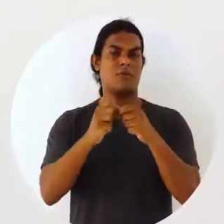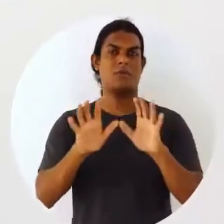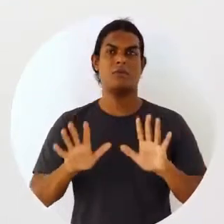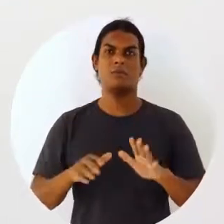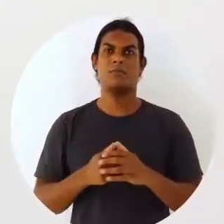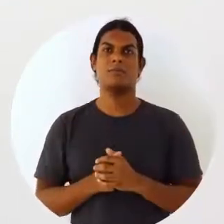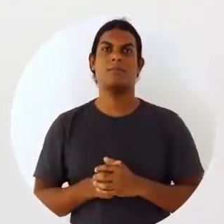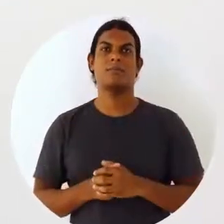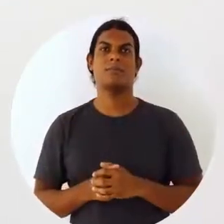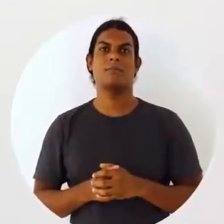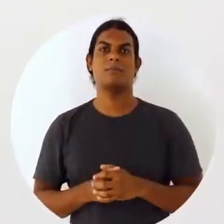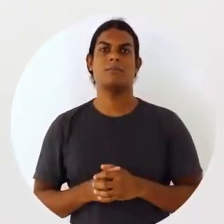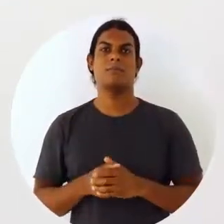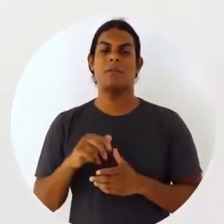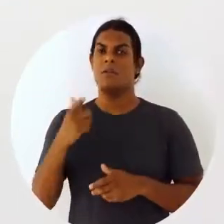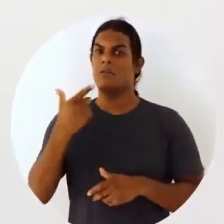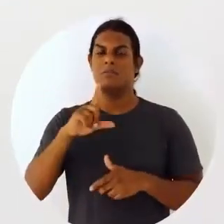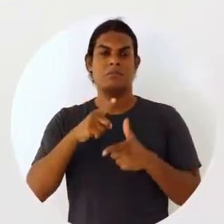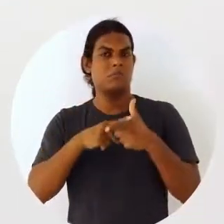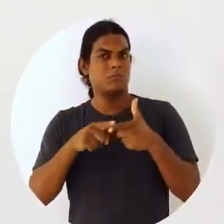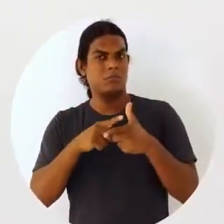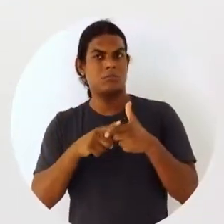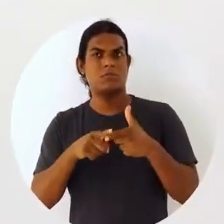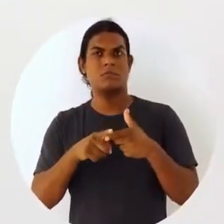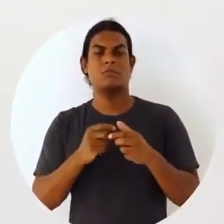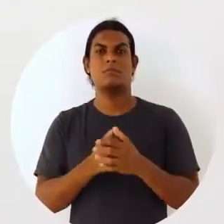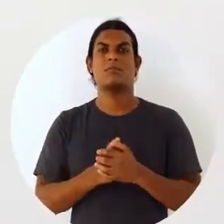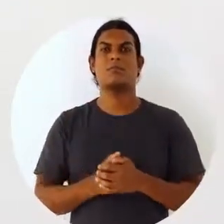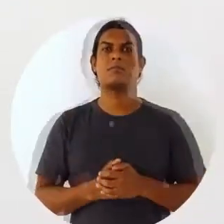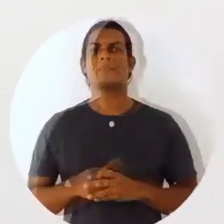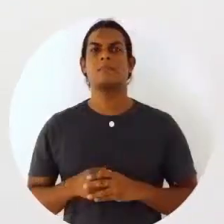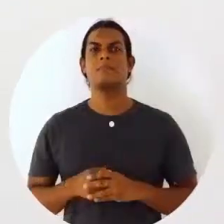simplesmente era negado. Não existia o conflito dentro da organização, certo?